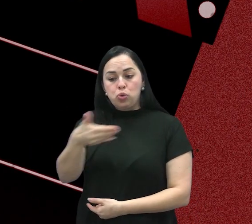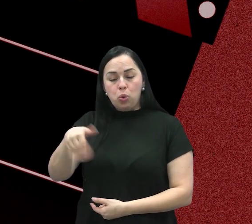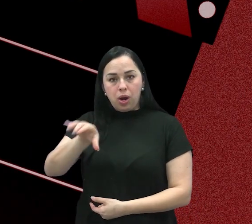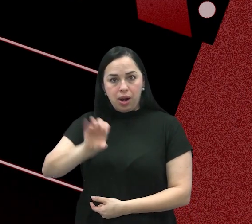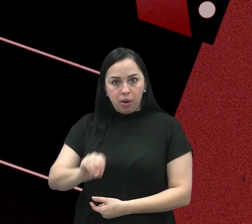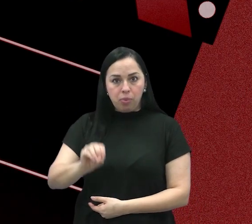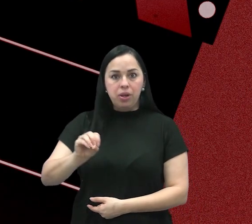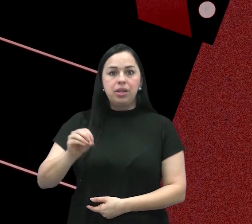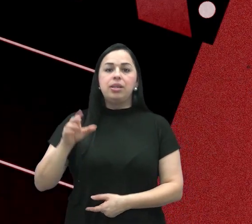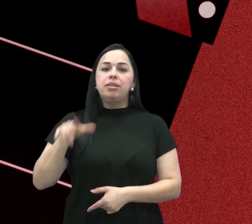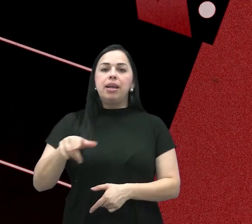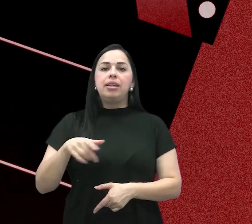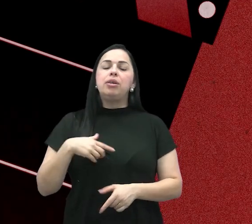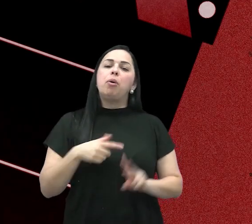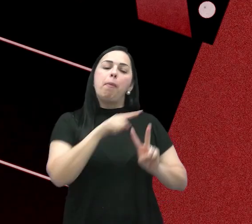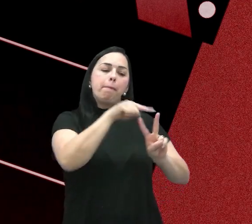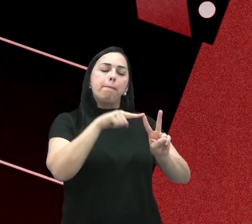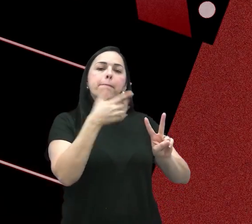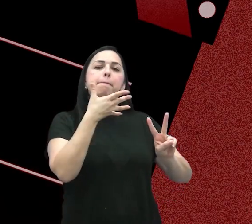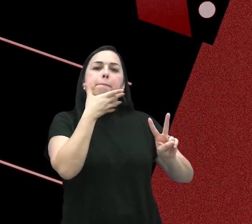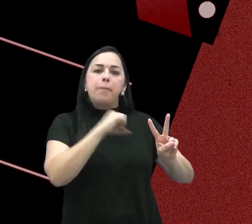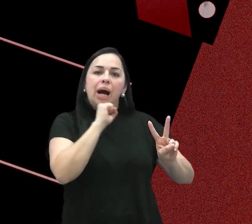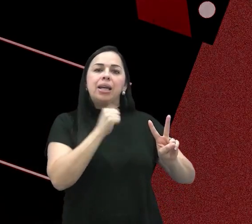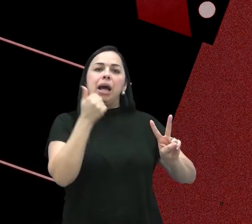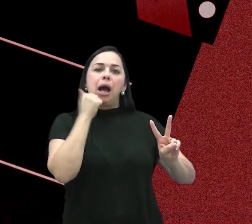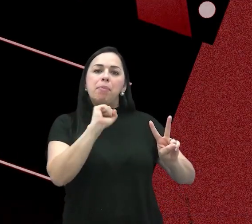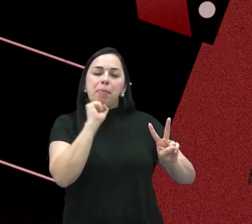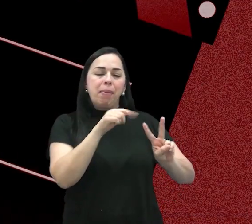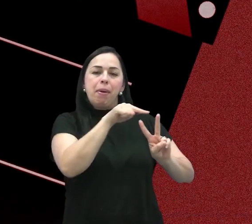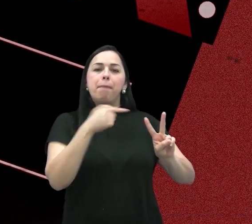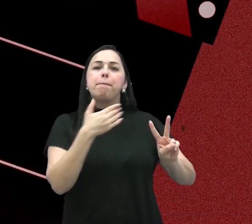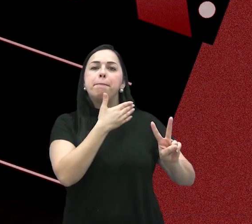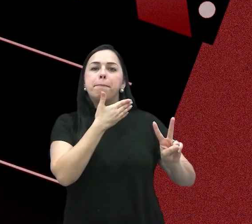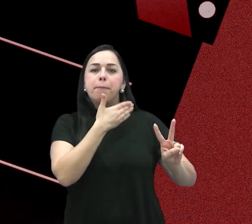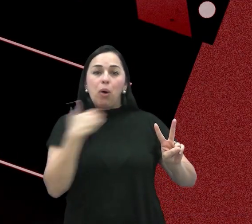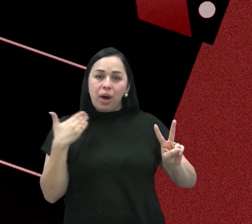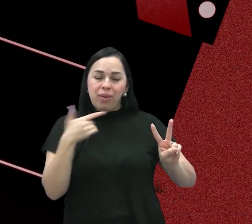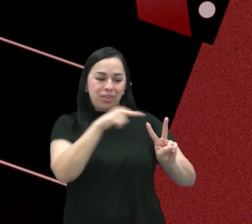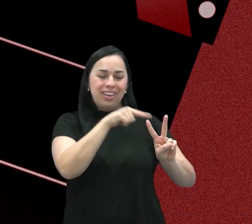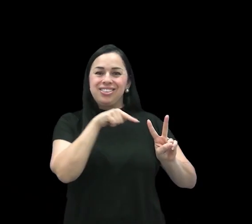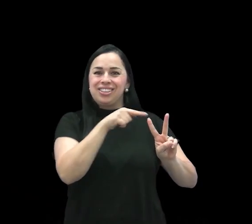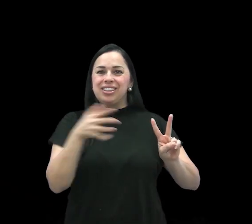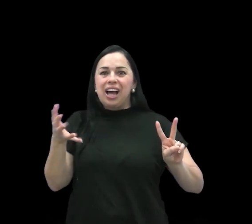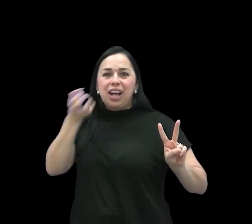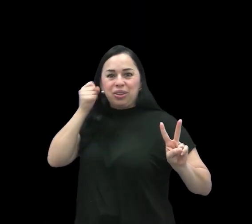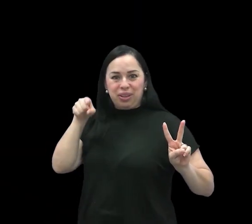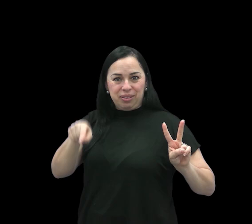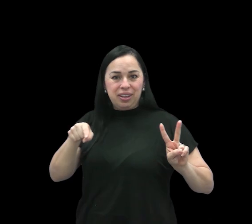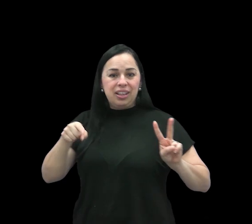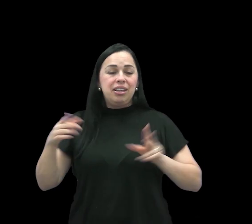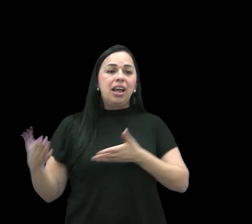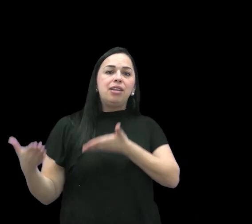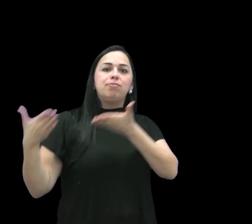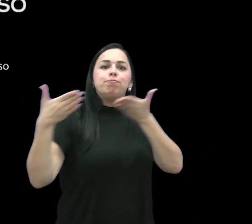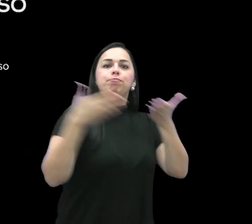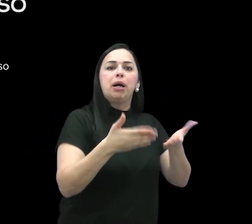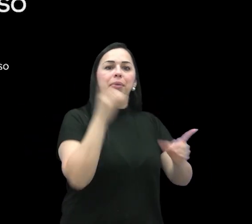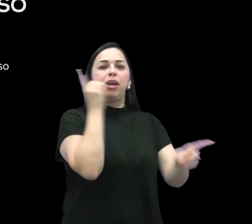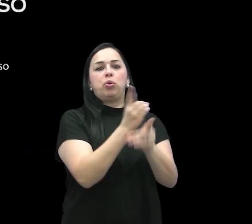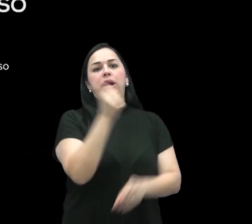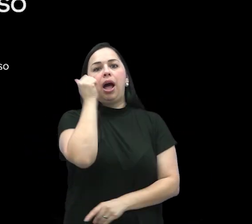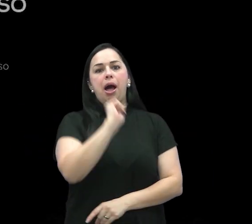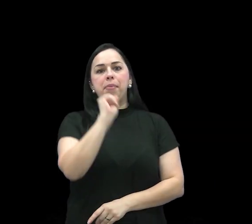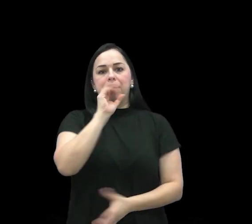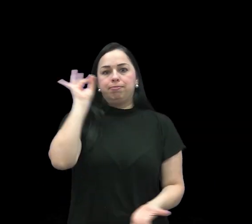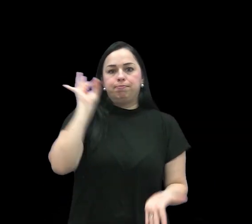numa busca por sua mãe biológica, que o abandonou há quase 40 anos. Então minha alma